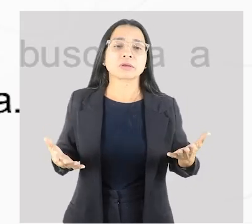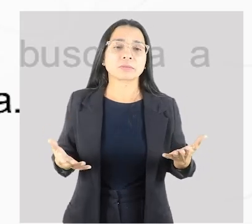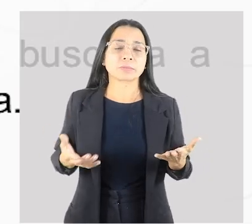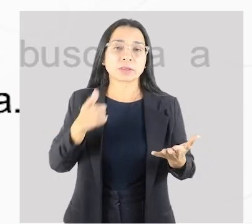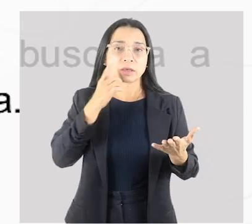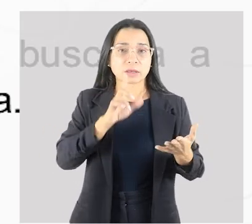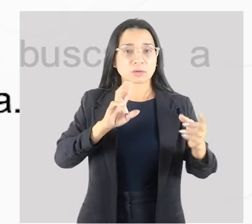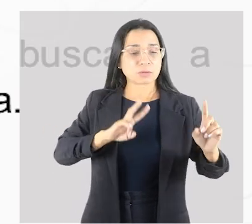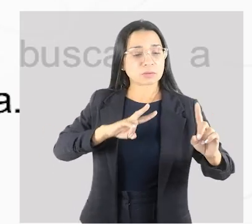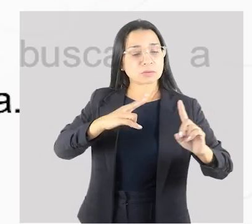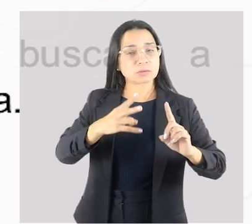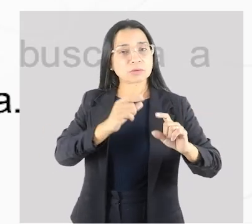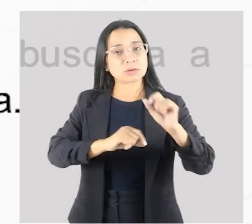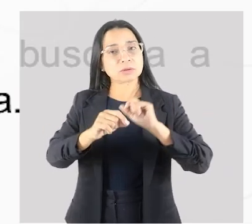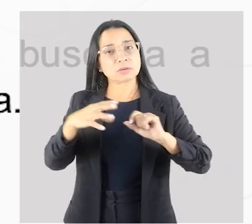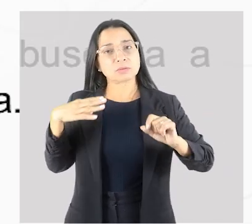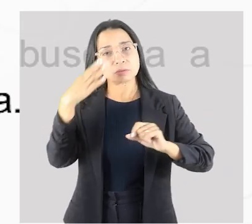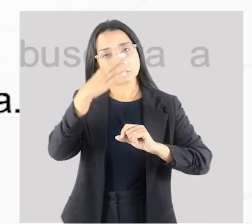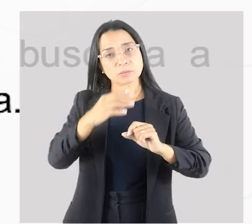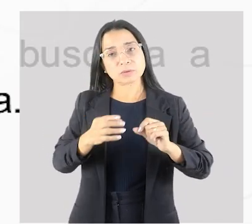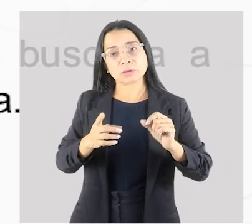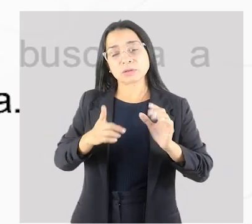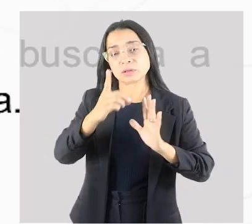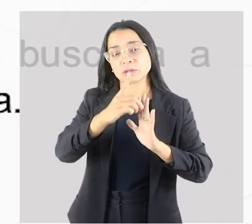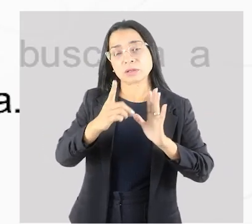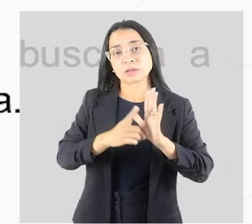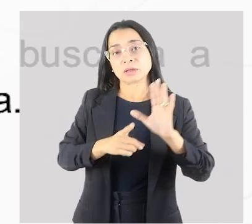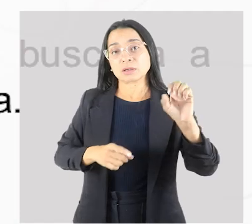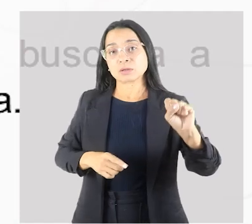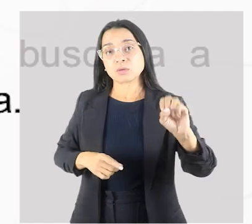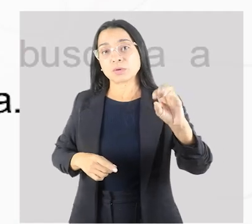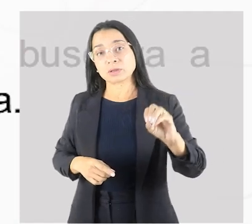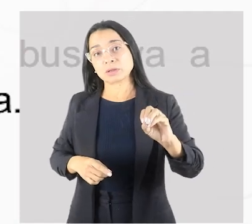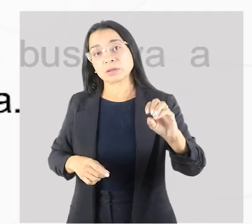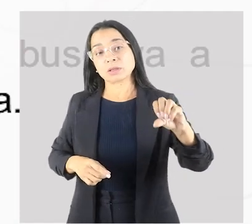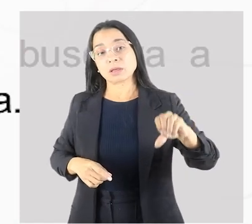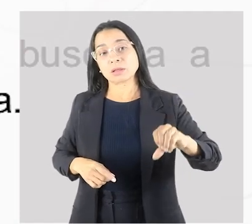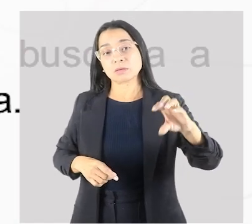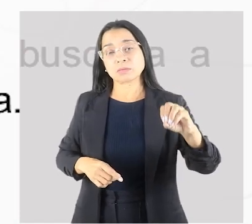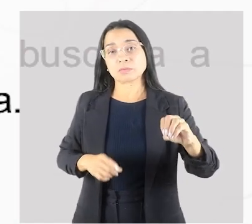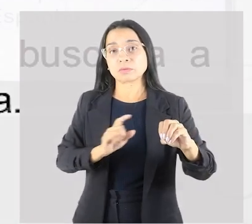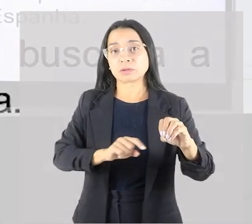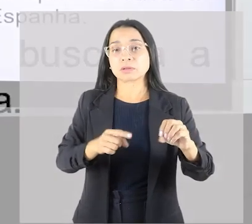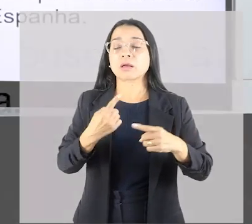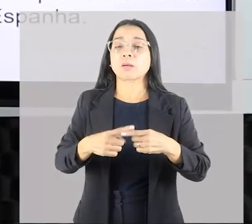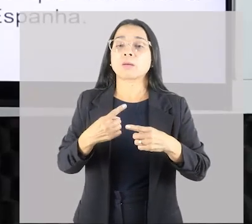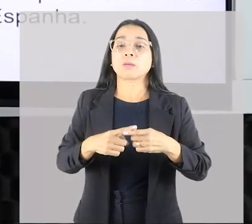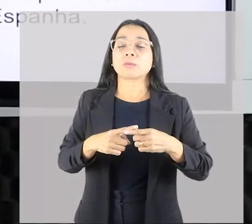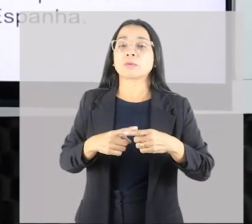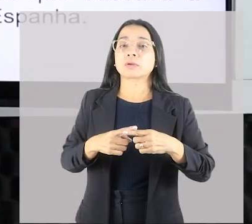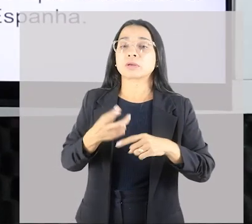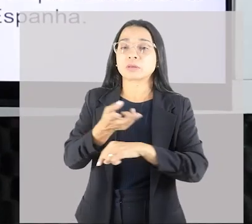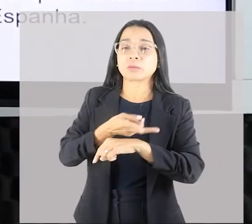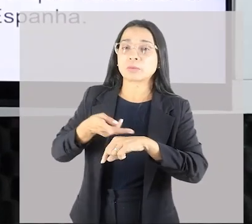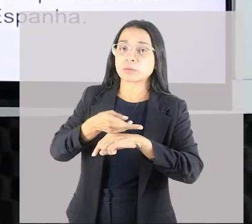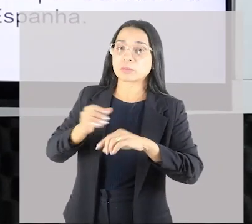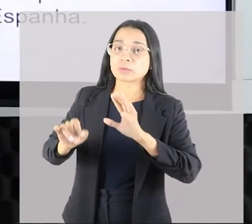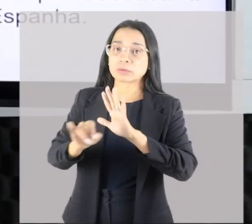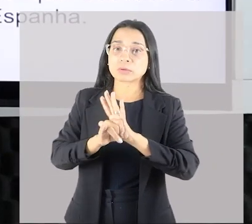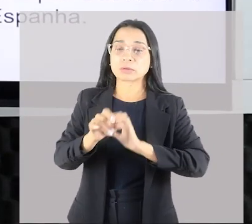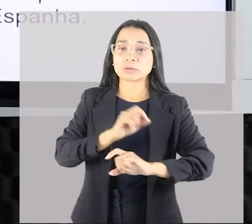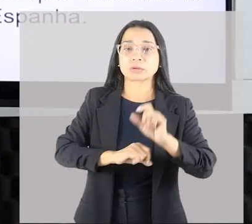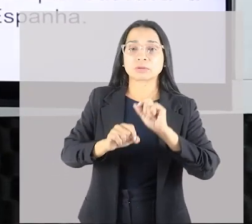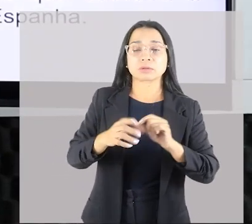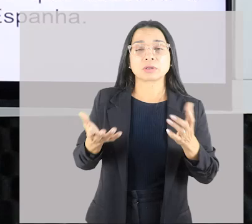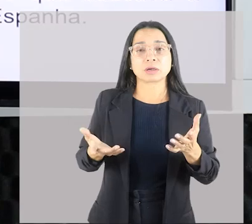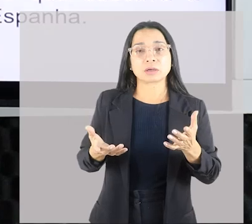muita notoriedade, principalmente da década de 80, 90? Porque, além da busca de uma identidade,